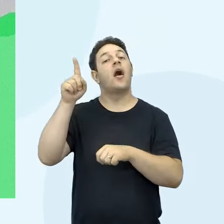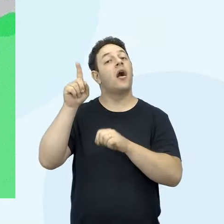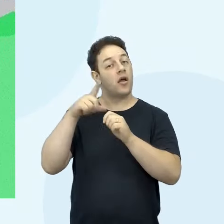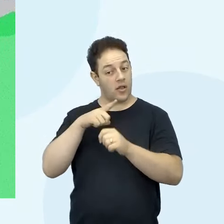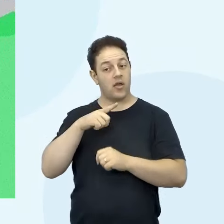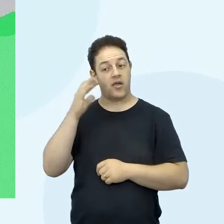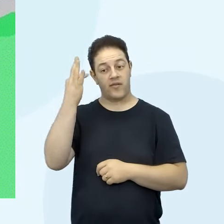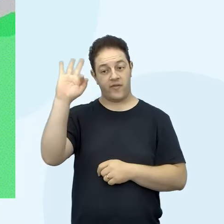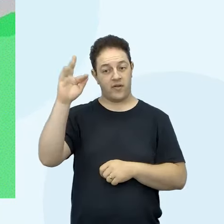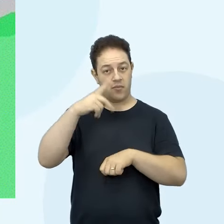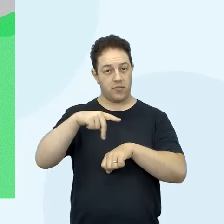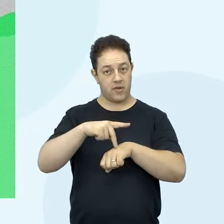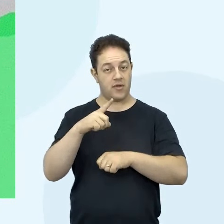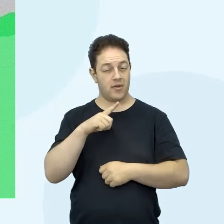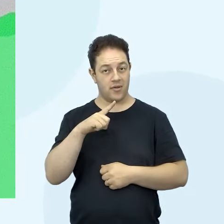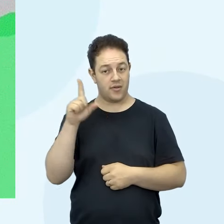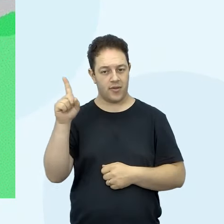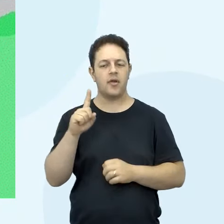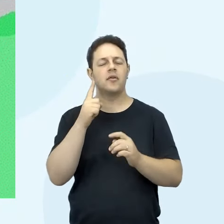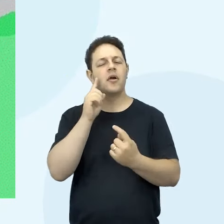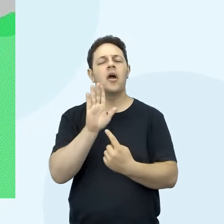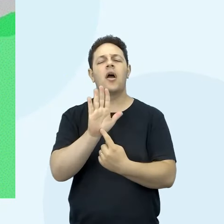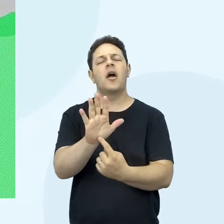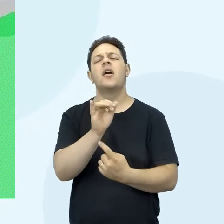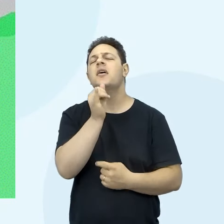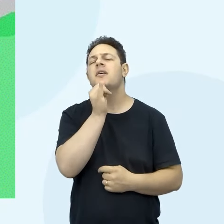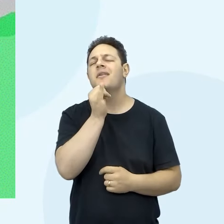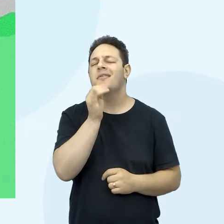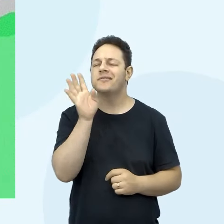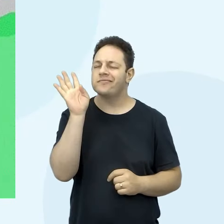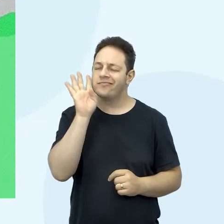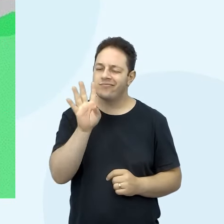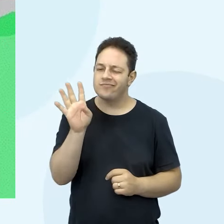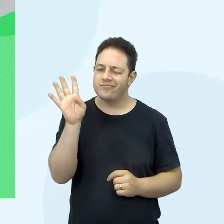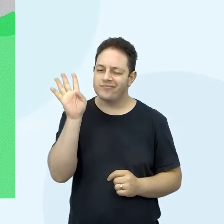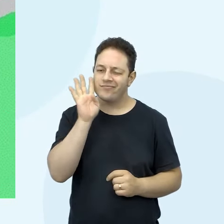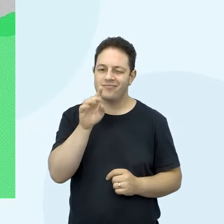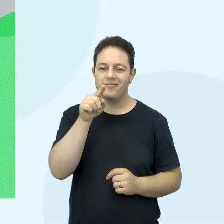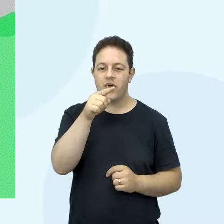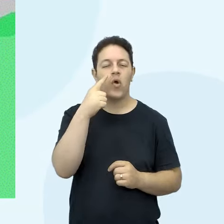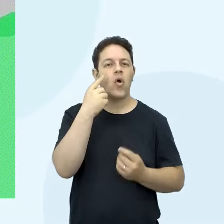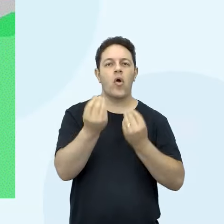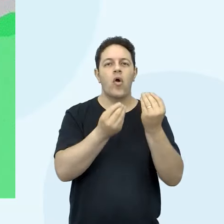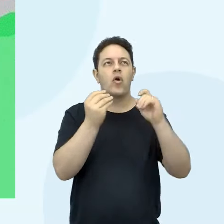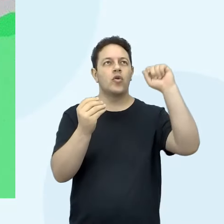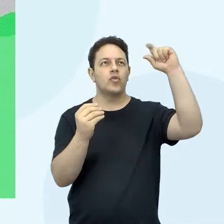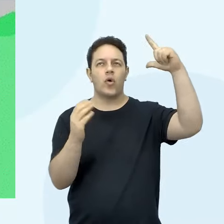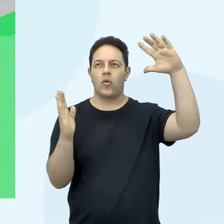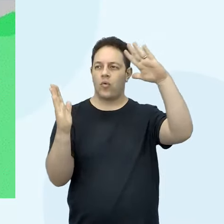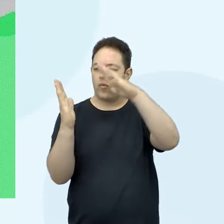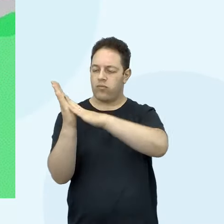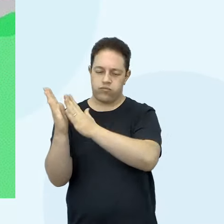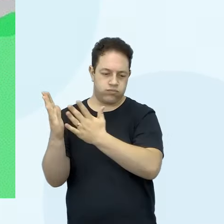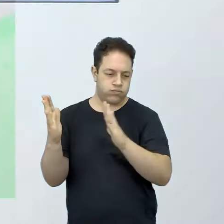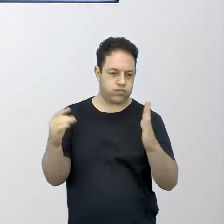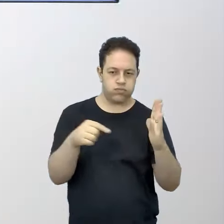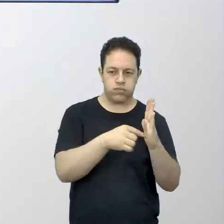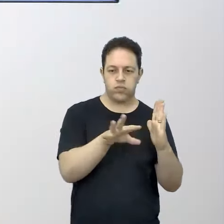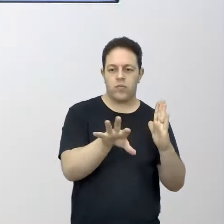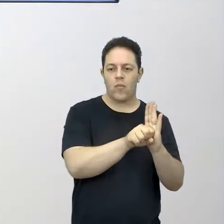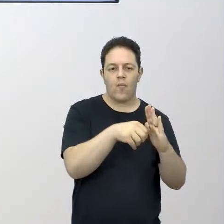para você aí um exemplo, olha só, um exemplo bem legal de você captar os raios solares e concentrar num ponto onde você